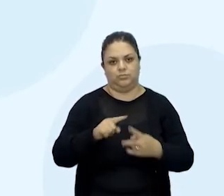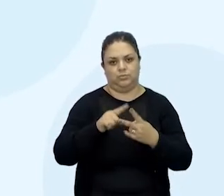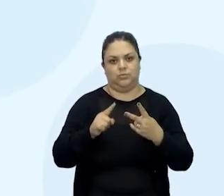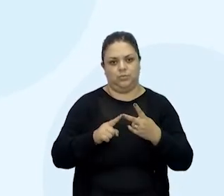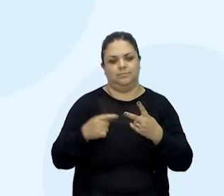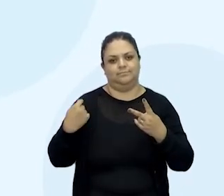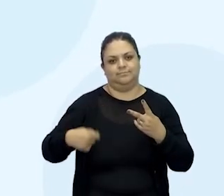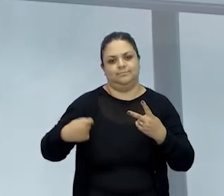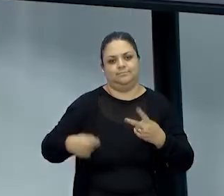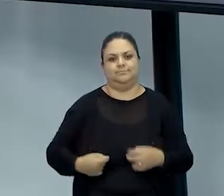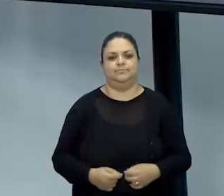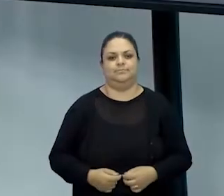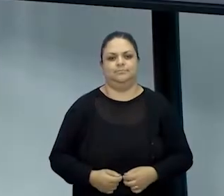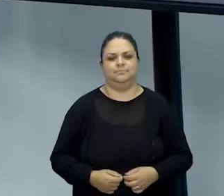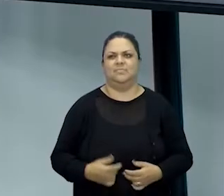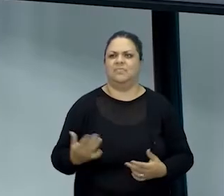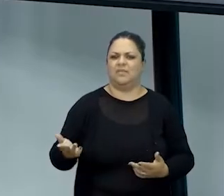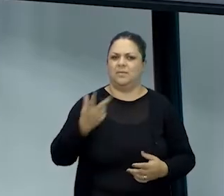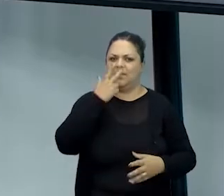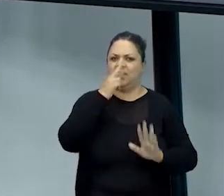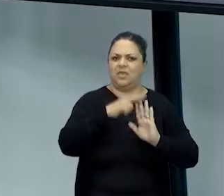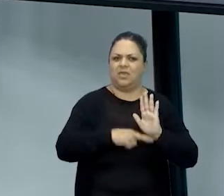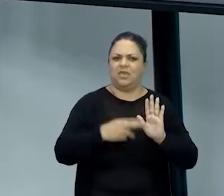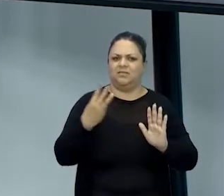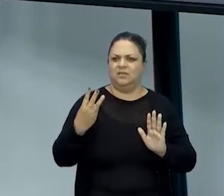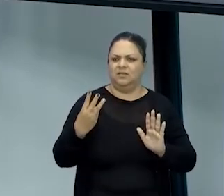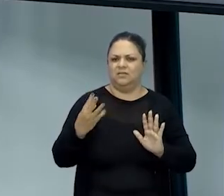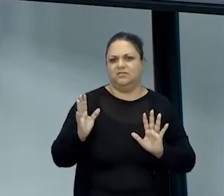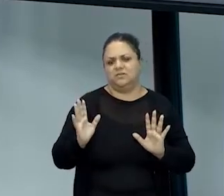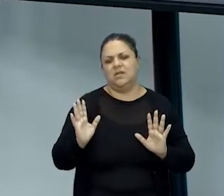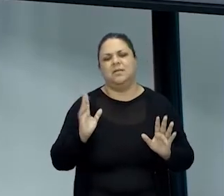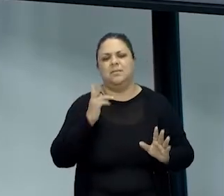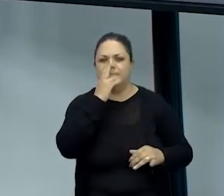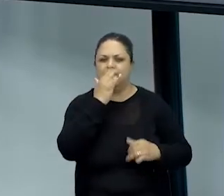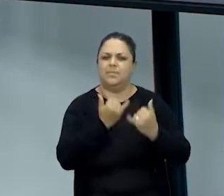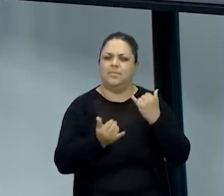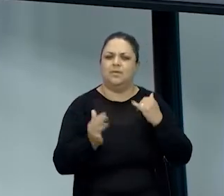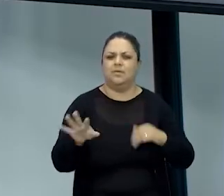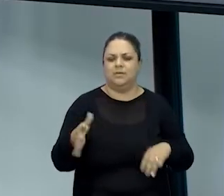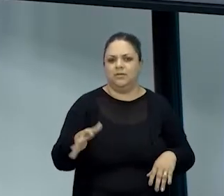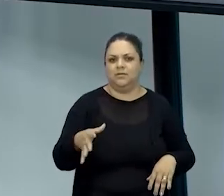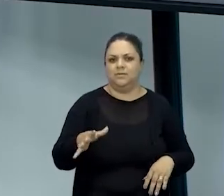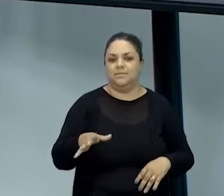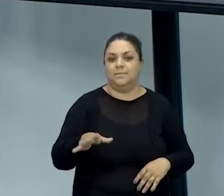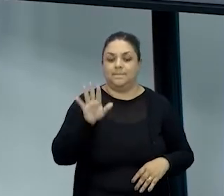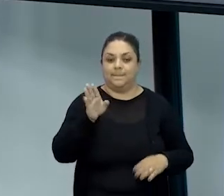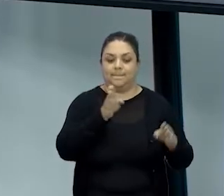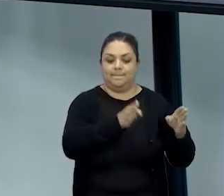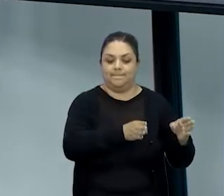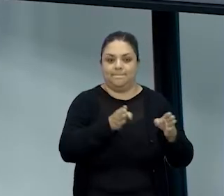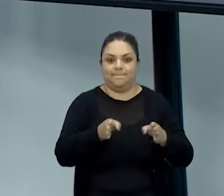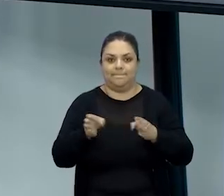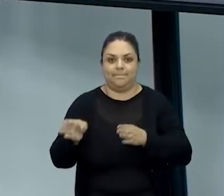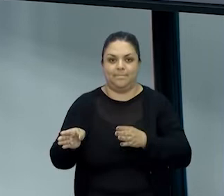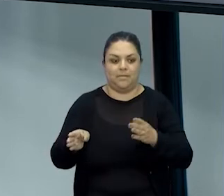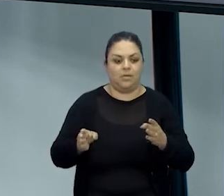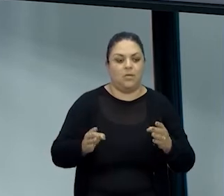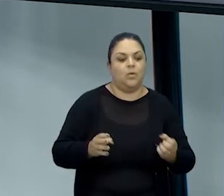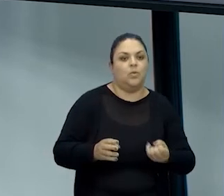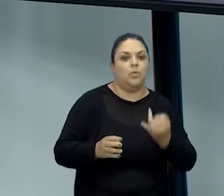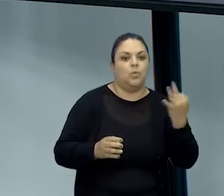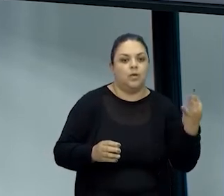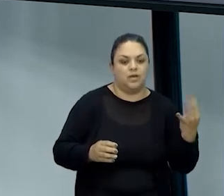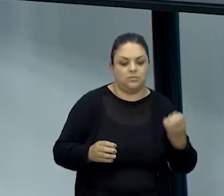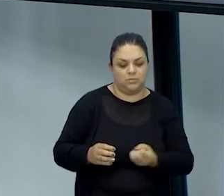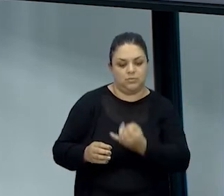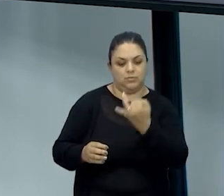professor, você está montando uma regra de 3? Mais ou menos, mas eu estou organizando os valores em colunas. Uma